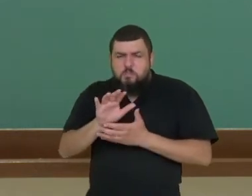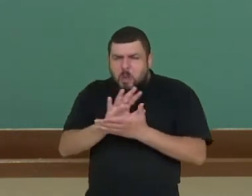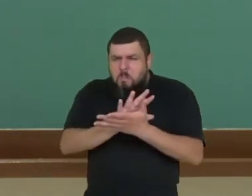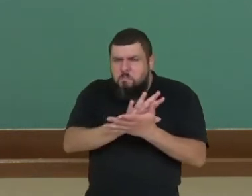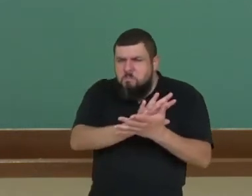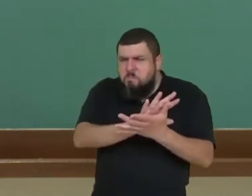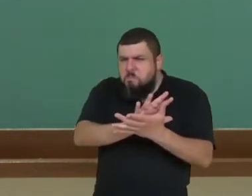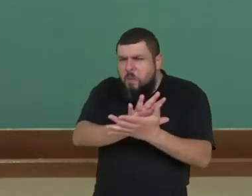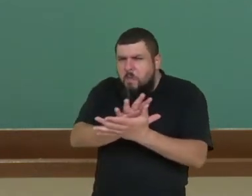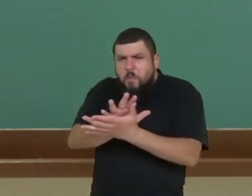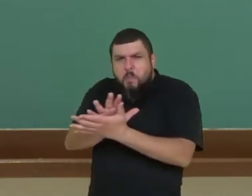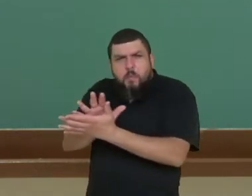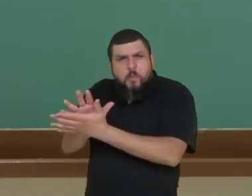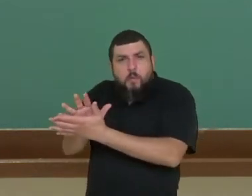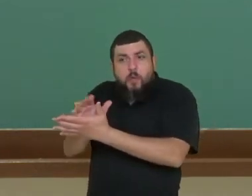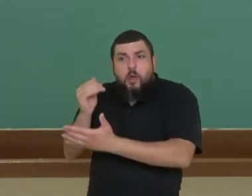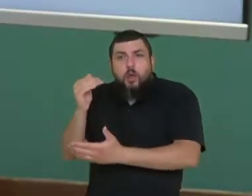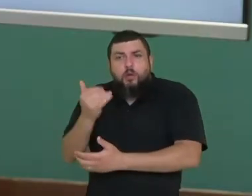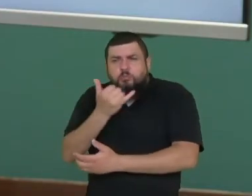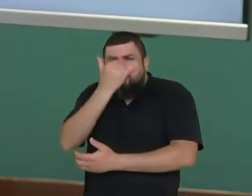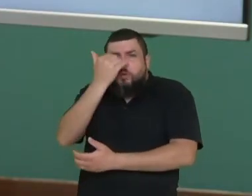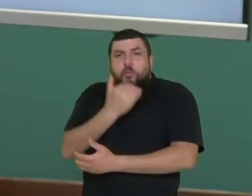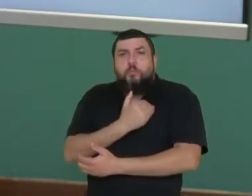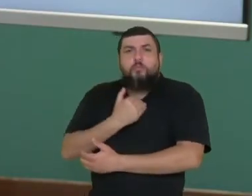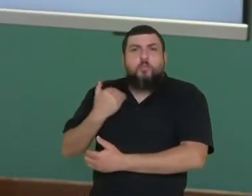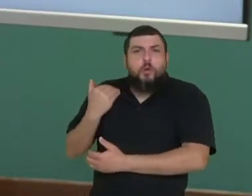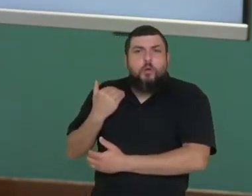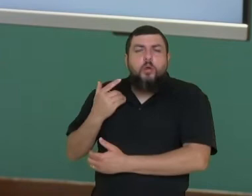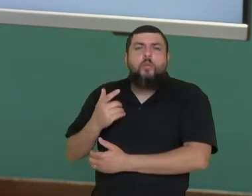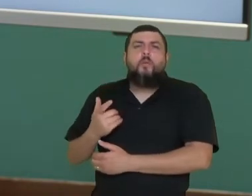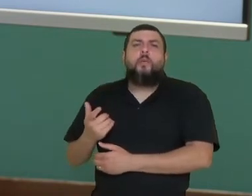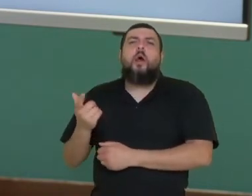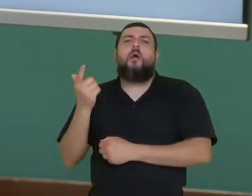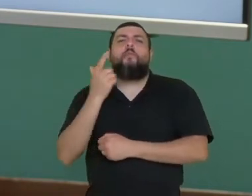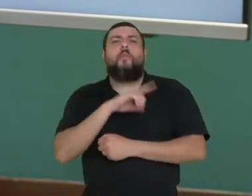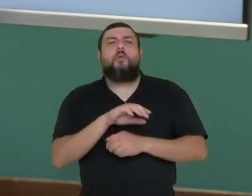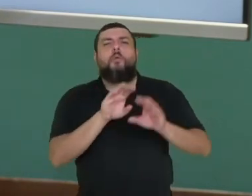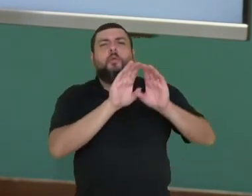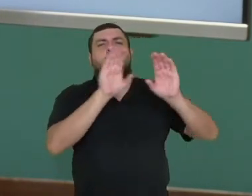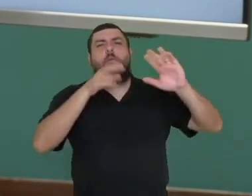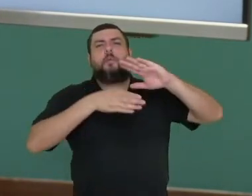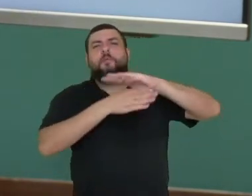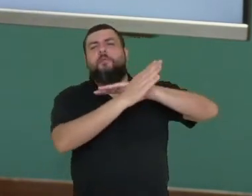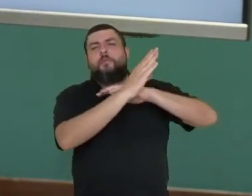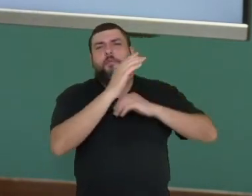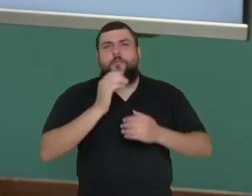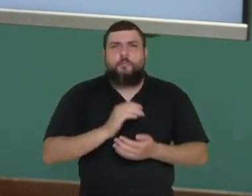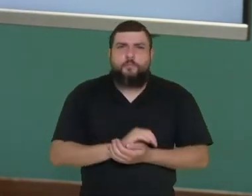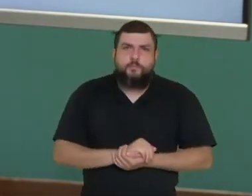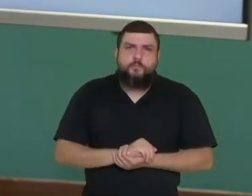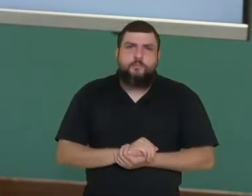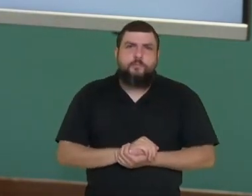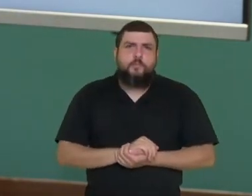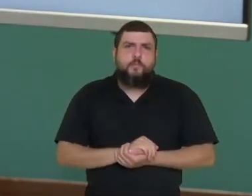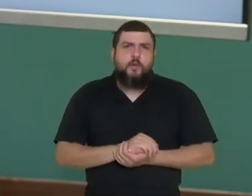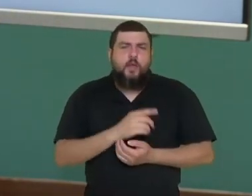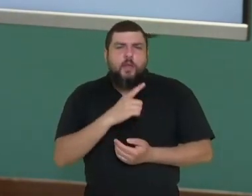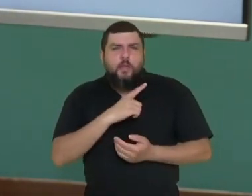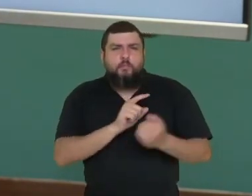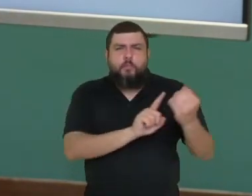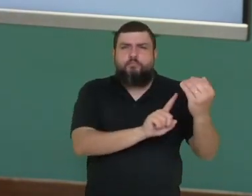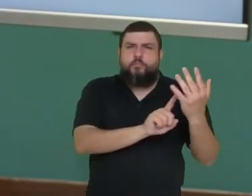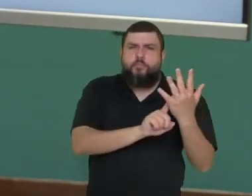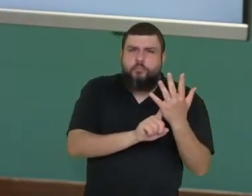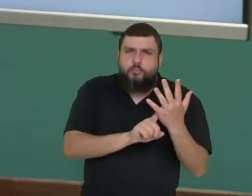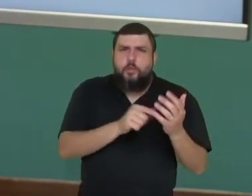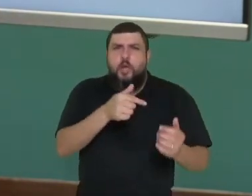fazendo na luta pela expansão ou lutando em nome da sua religião, ganharia o paraíso. Parece que tem 70 virgens esperando eles,